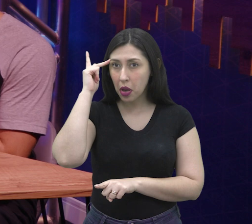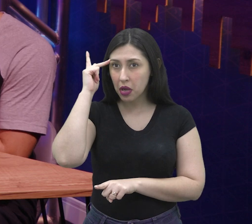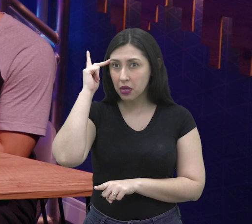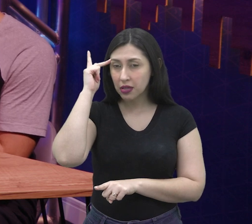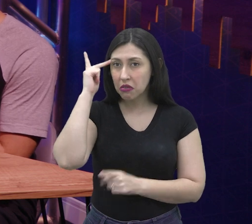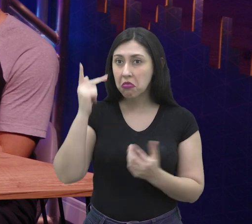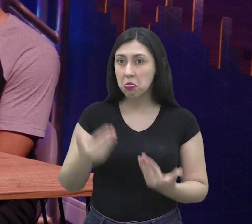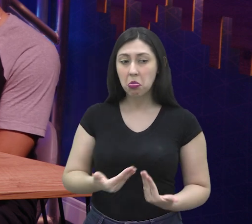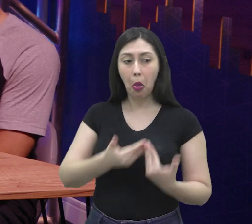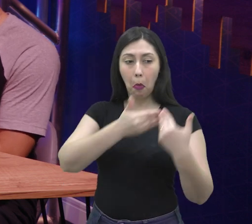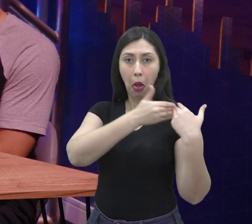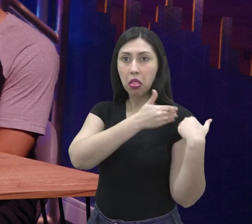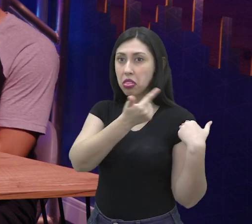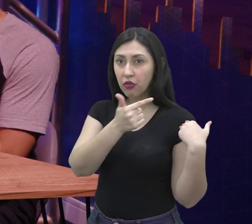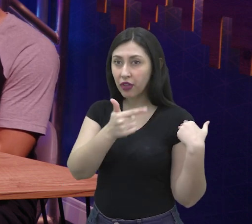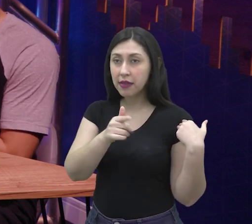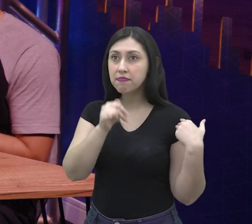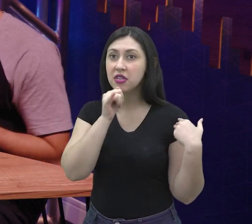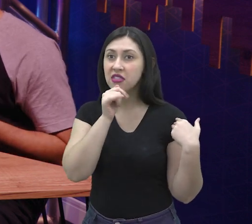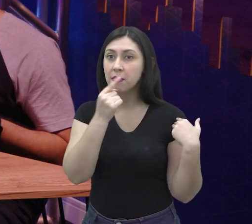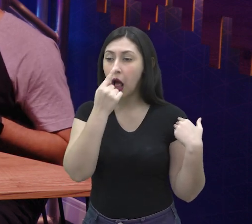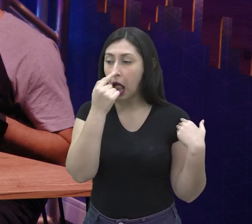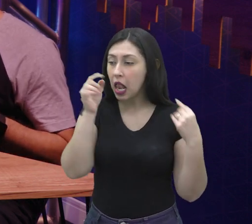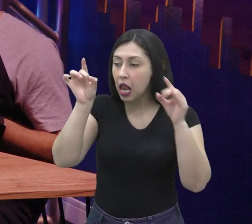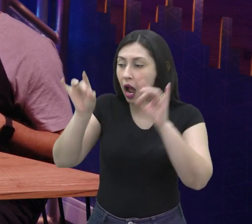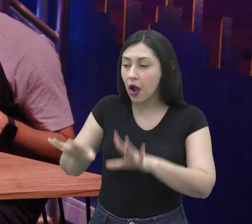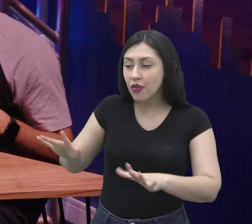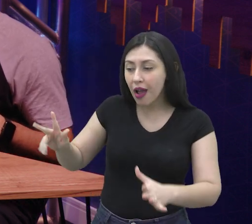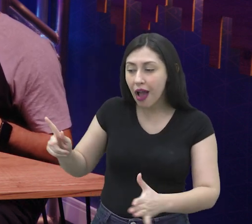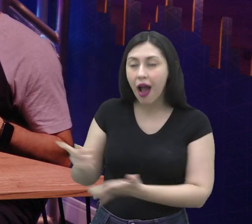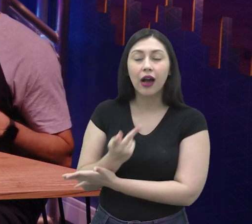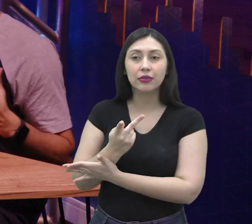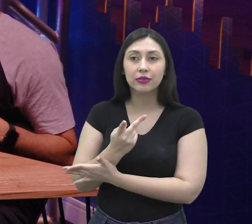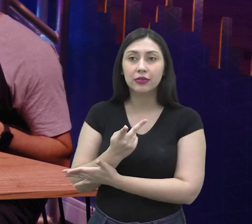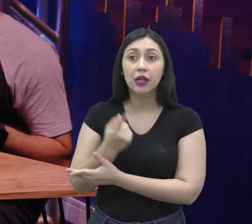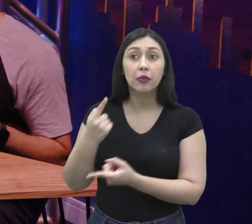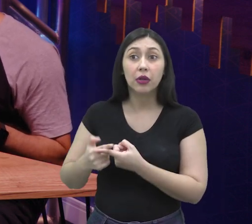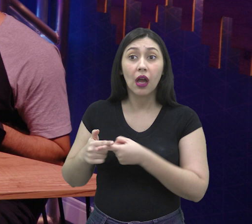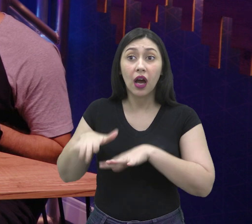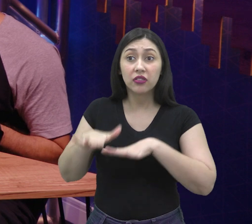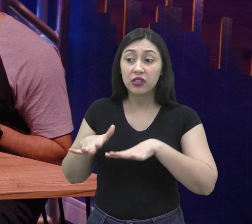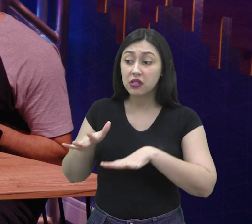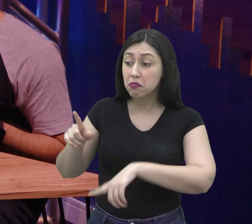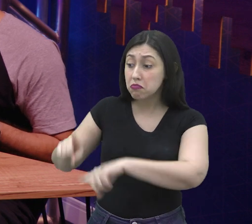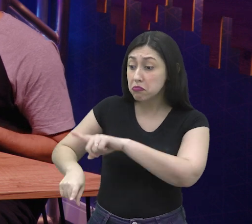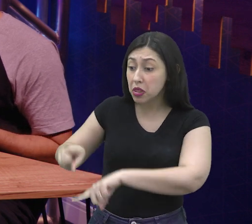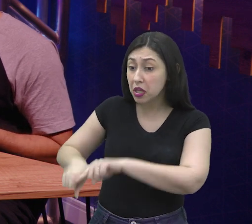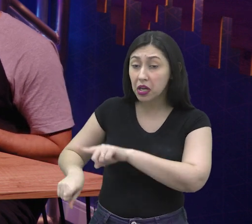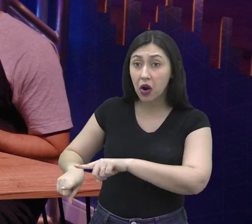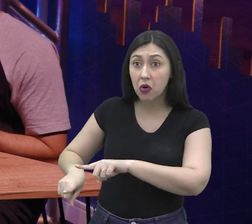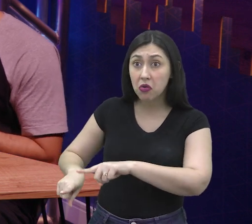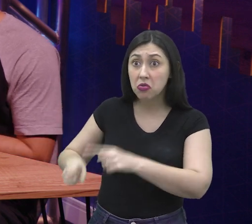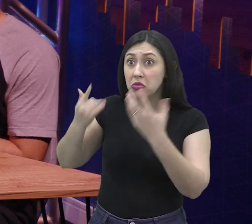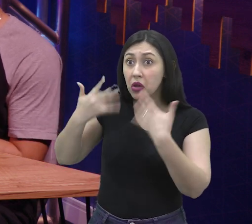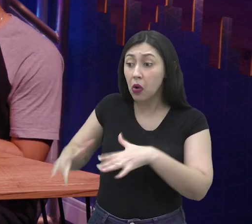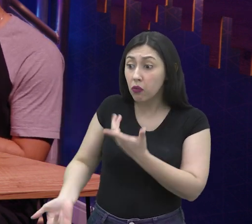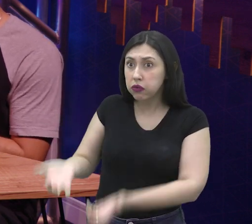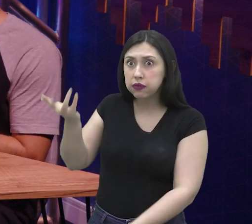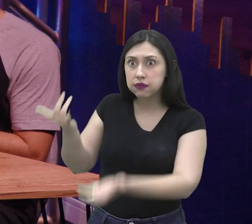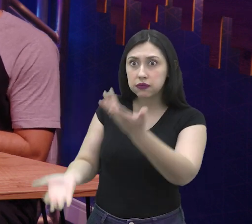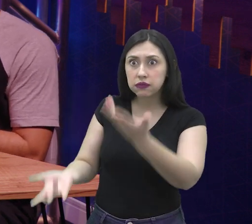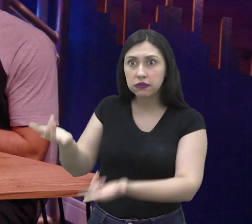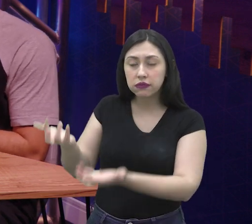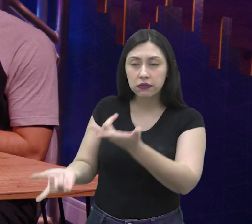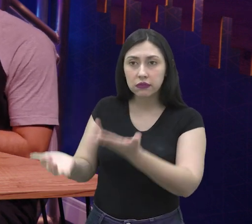jogar lixo em lugar inapropriado, porque tudo pode ter uma combustão espontânea, dependendo da